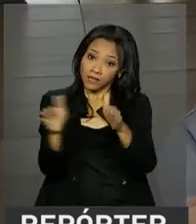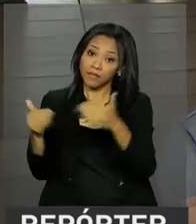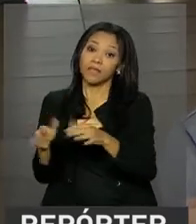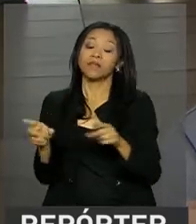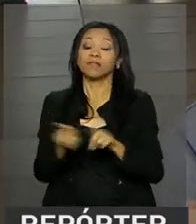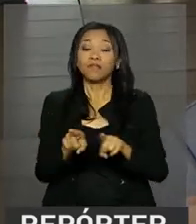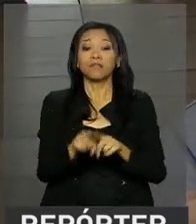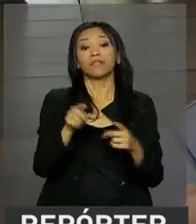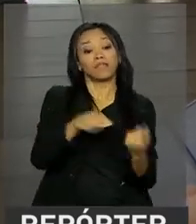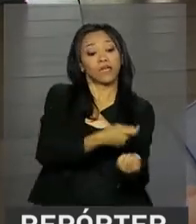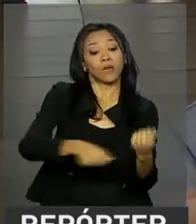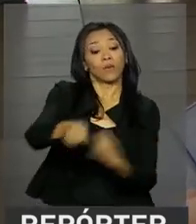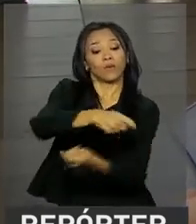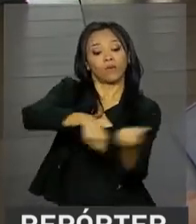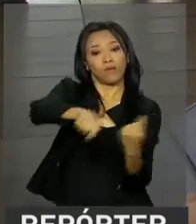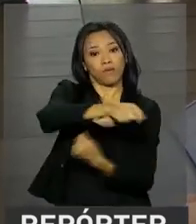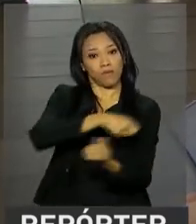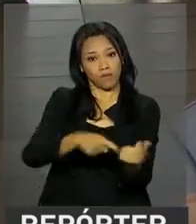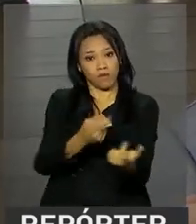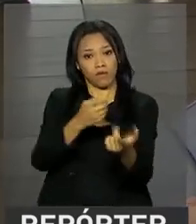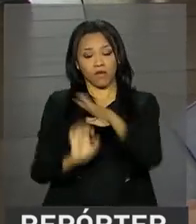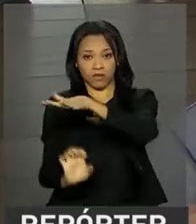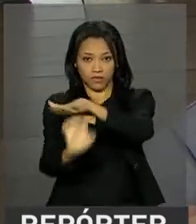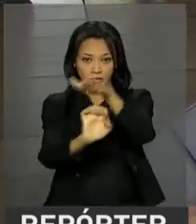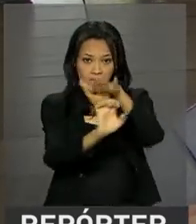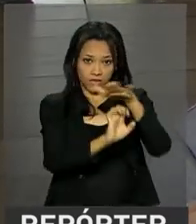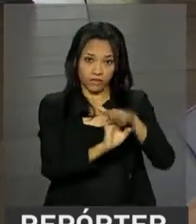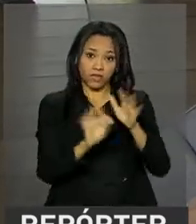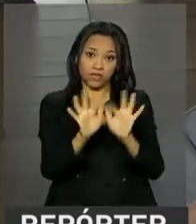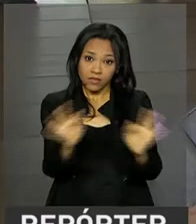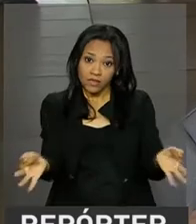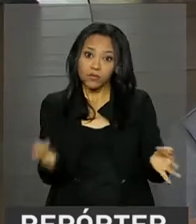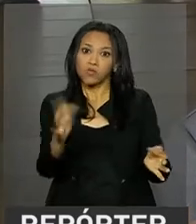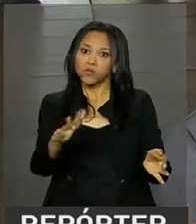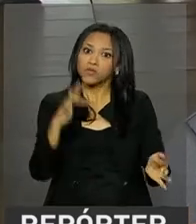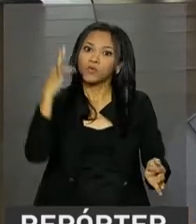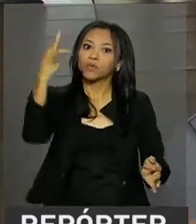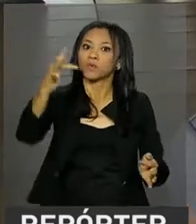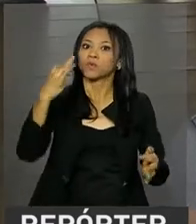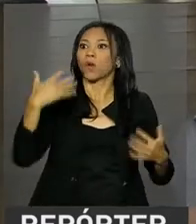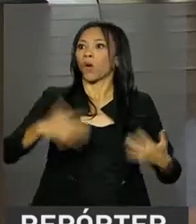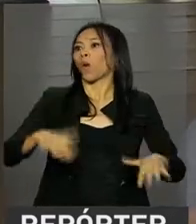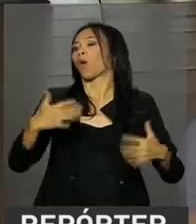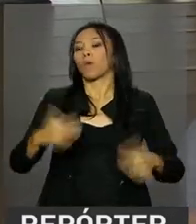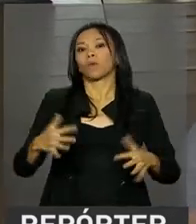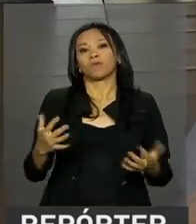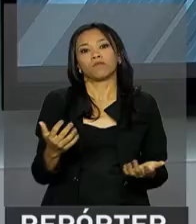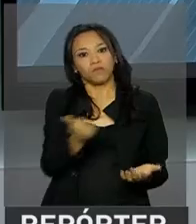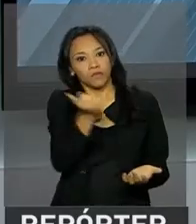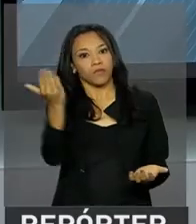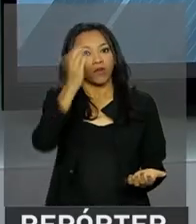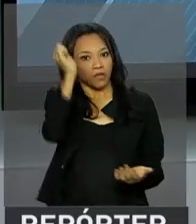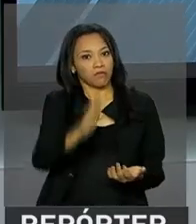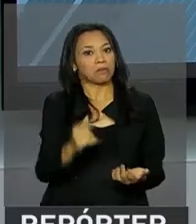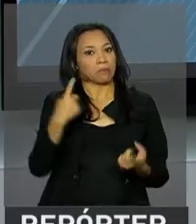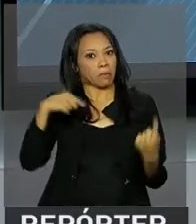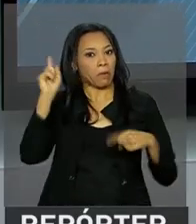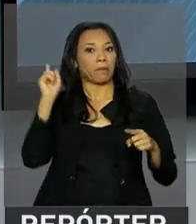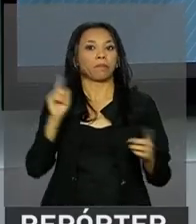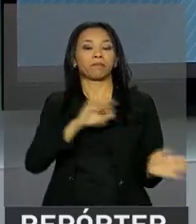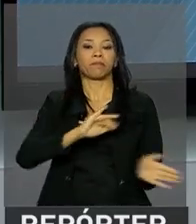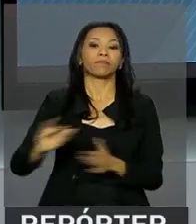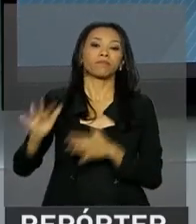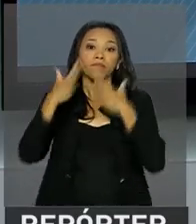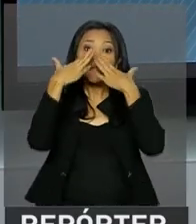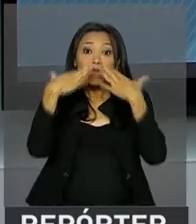porque as micro e pequenas empresas muitas vezes se transformar em grandes atores inclusive no comércio exterior e atenção